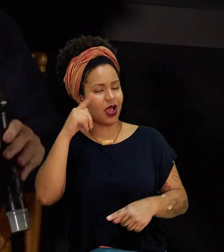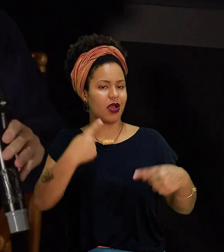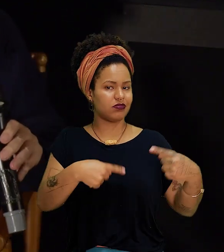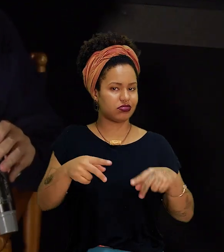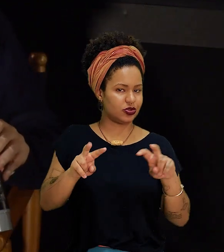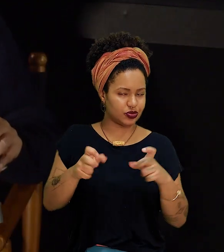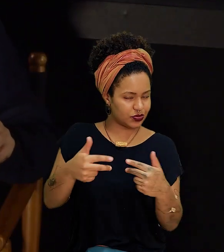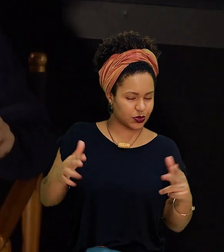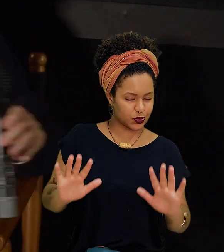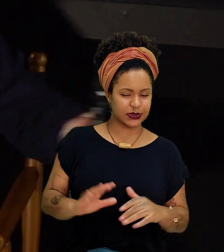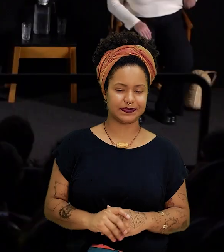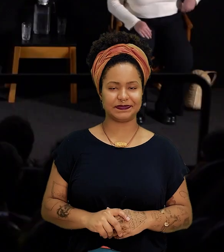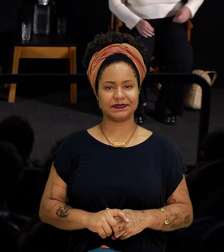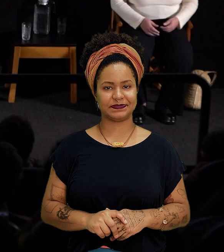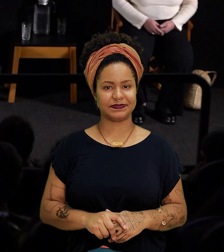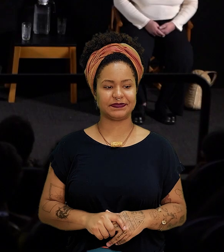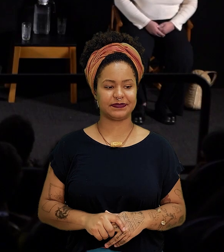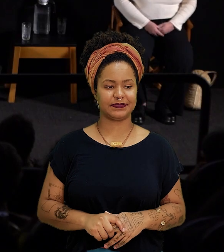pensar e formulando outras.